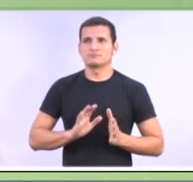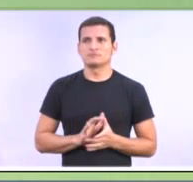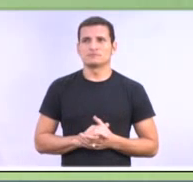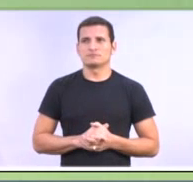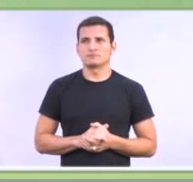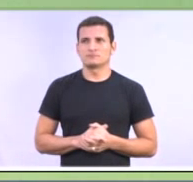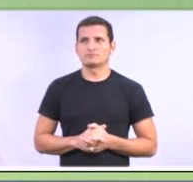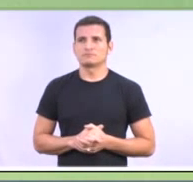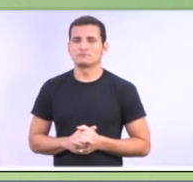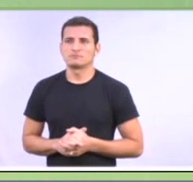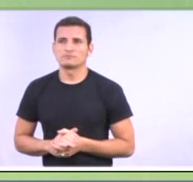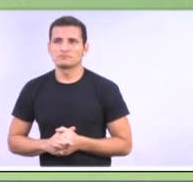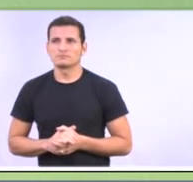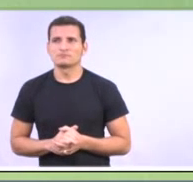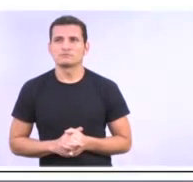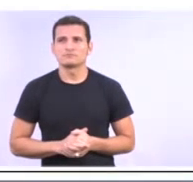Dois dispositivos ligados diretamente.